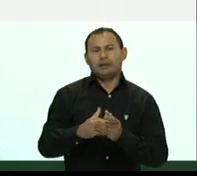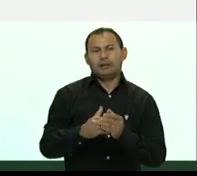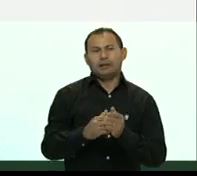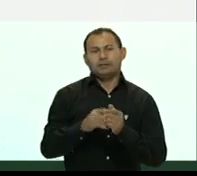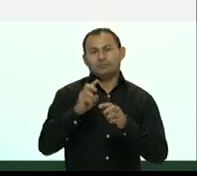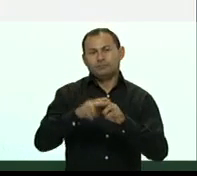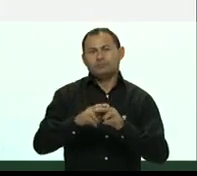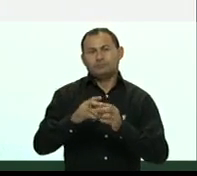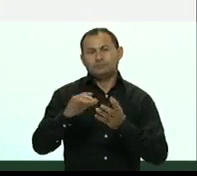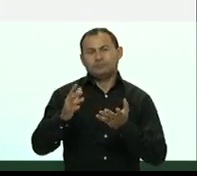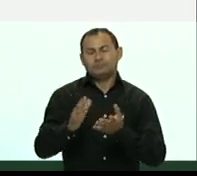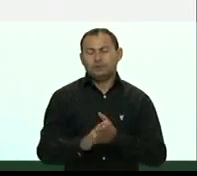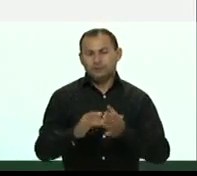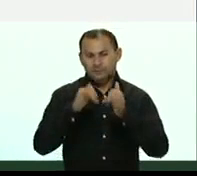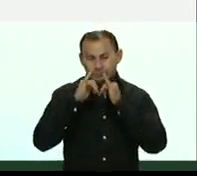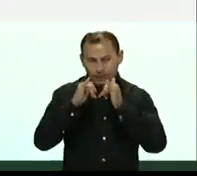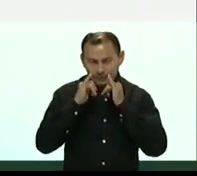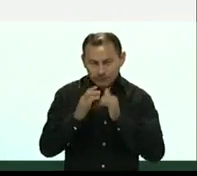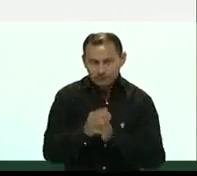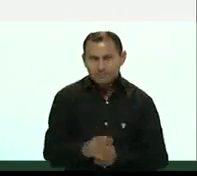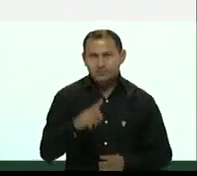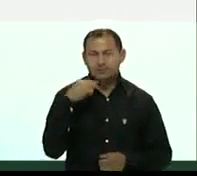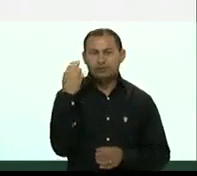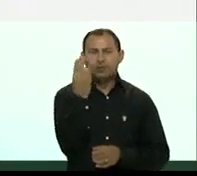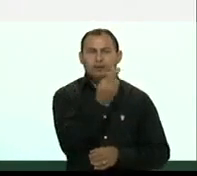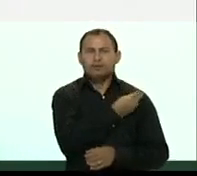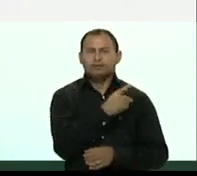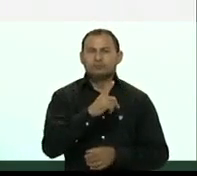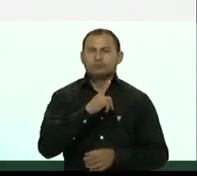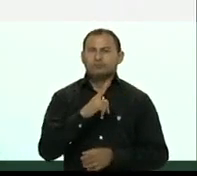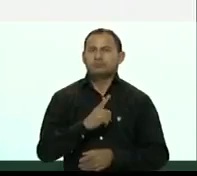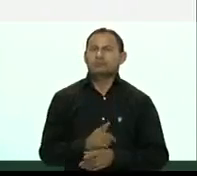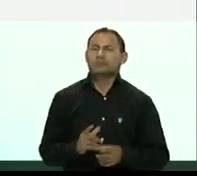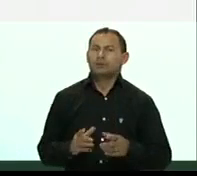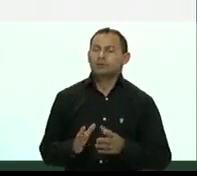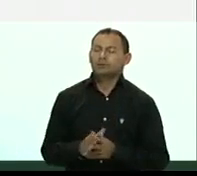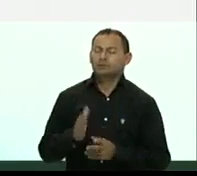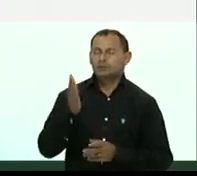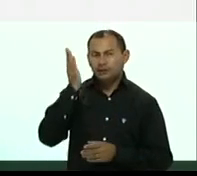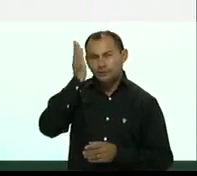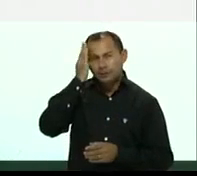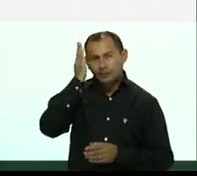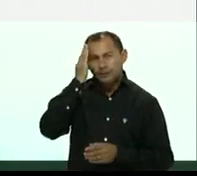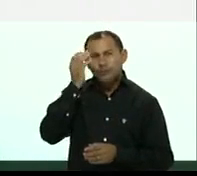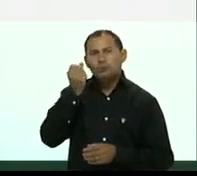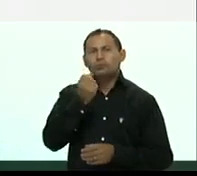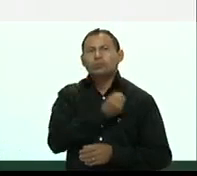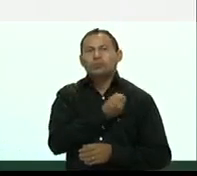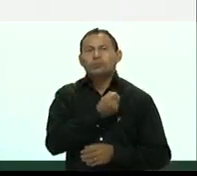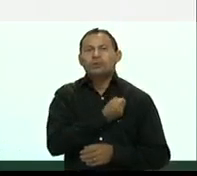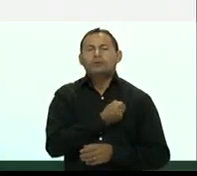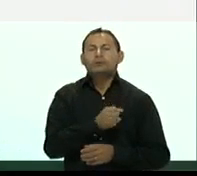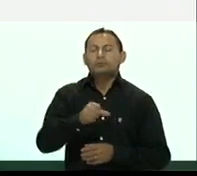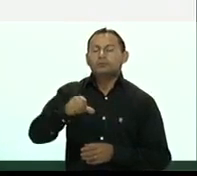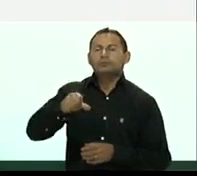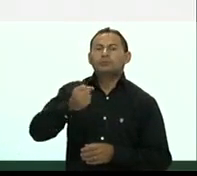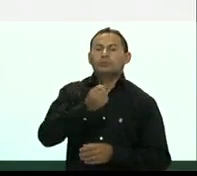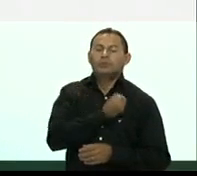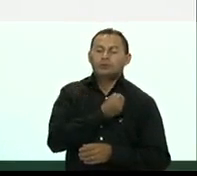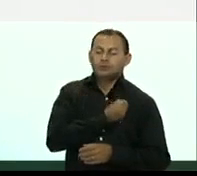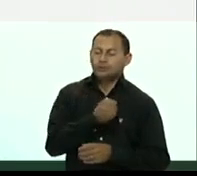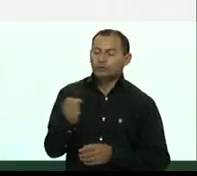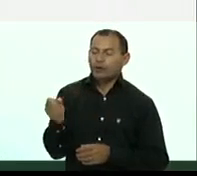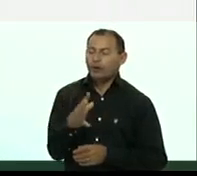Então, a partir desses dados, dessas informações que nós temos que estimar o número de novas linhas que